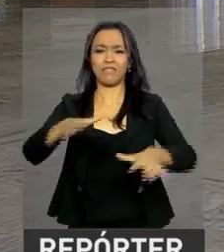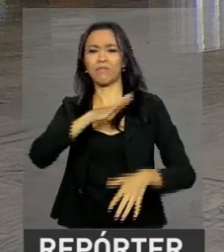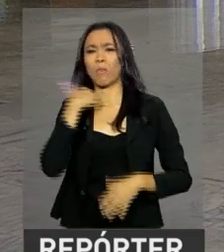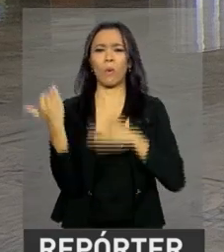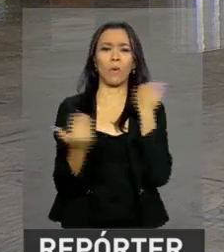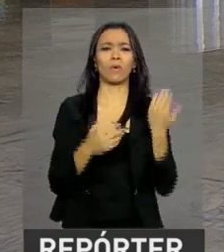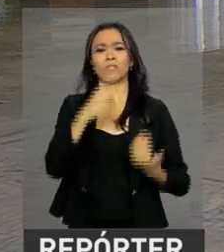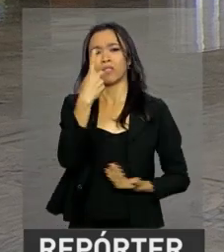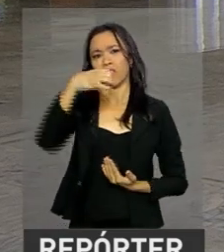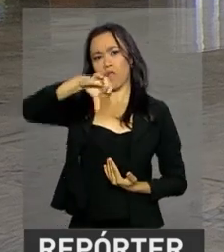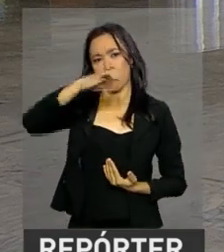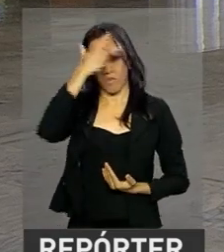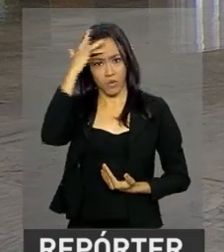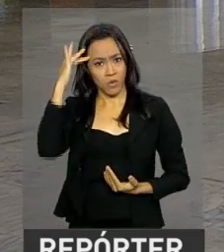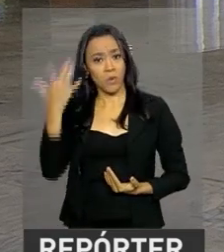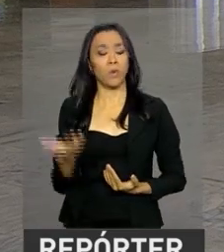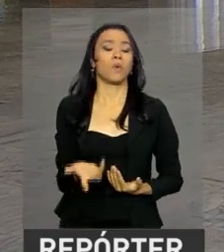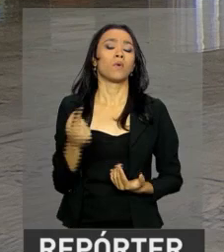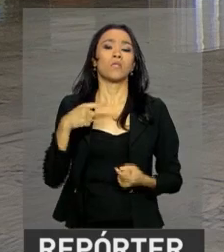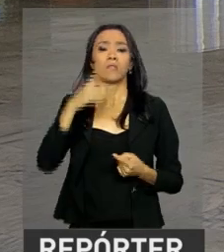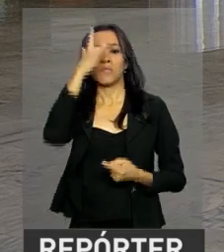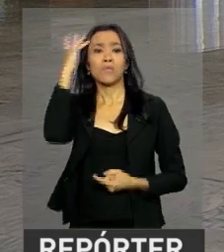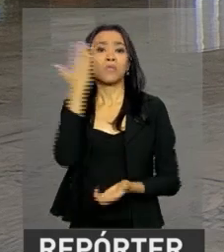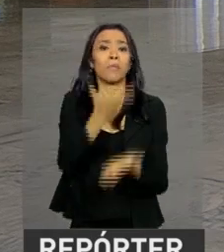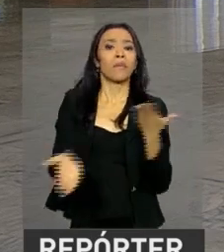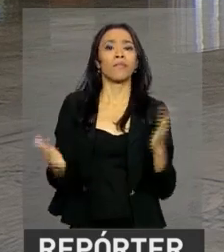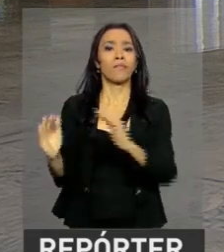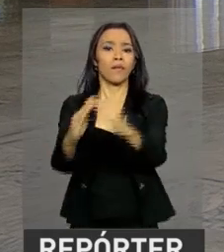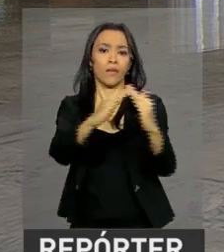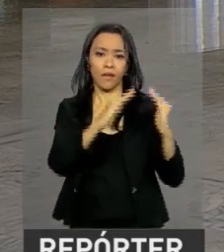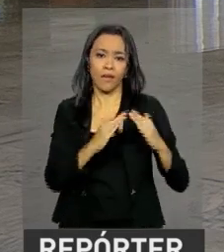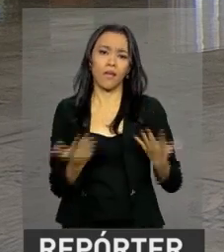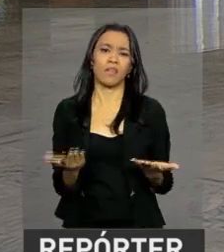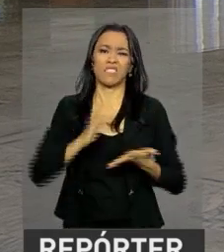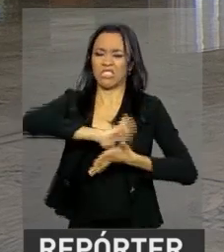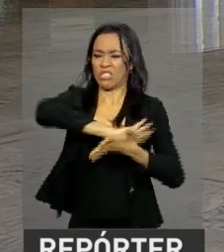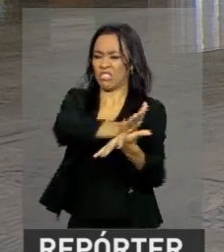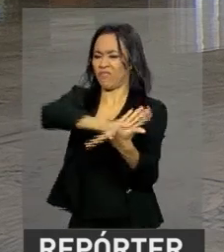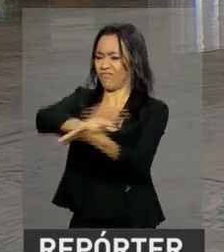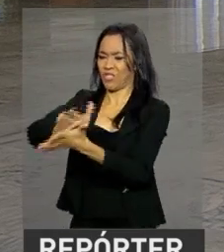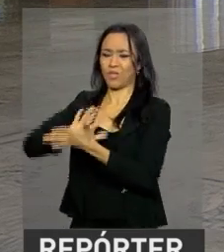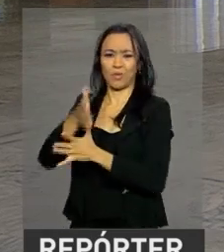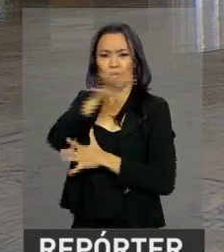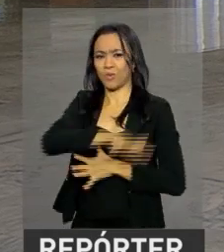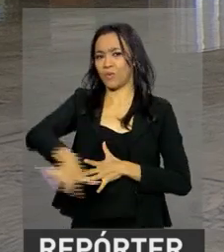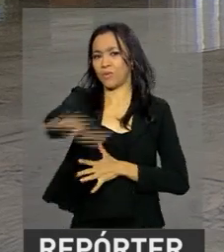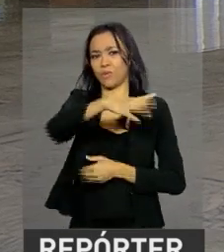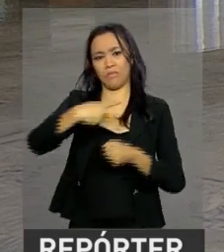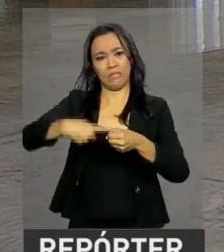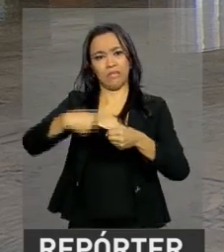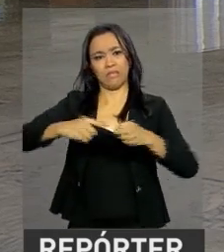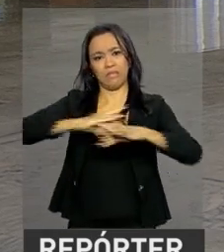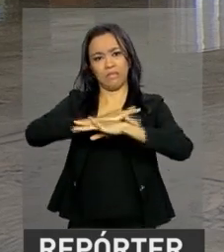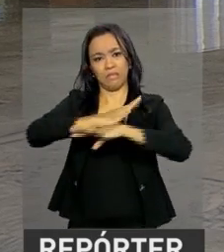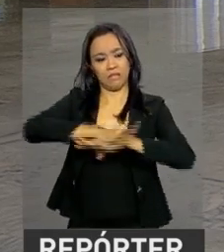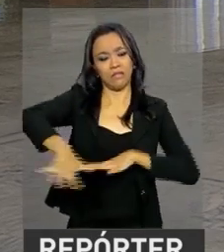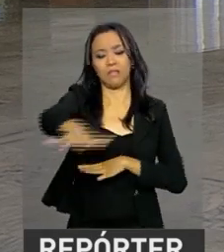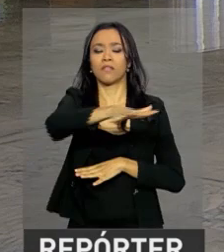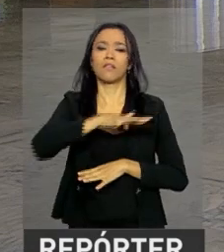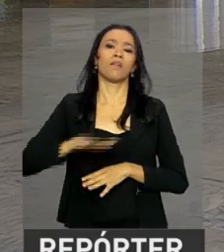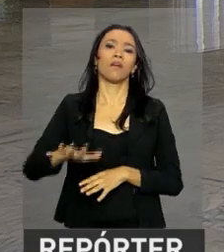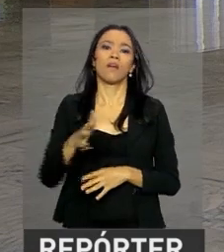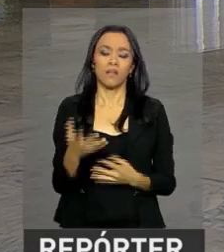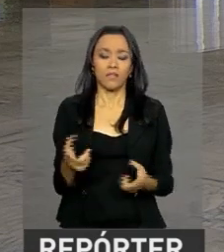deixou feridos, desaparecidos, desabrigados também, provocou muitos estragos lá nas cidades da região, nas construções,